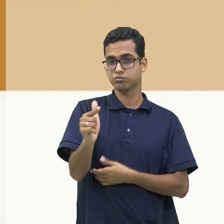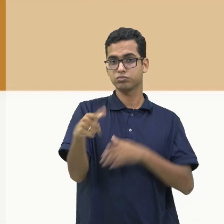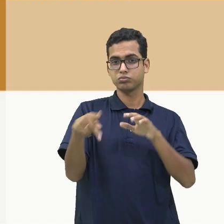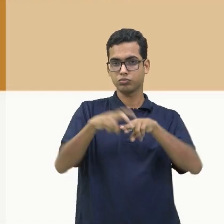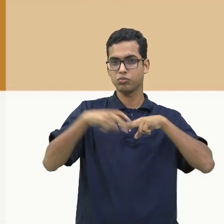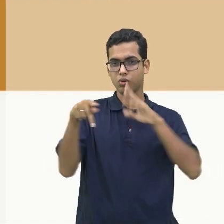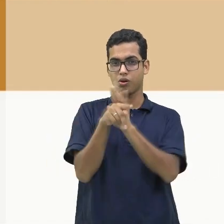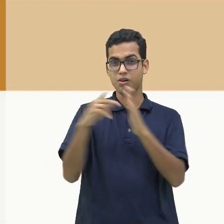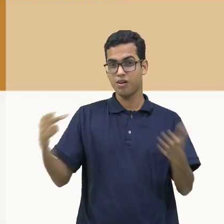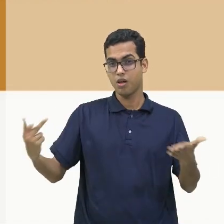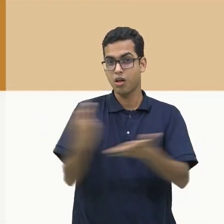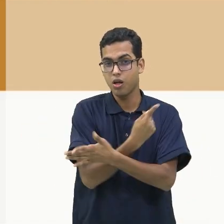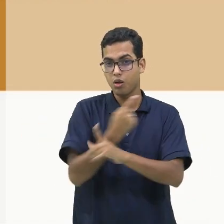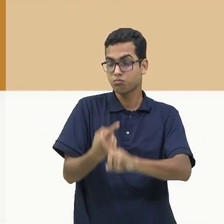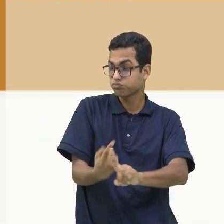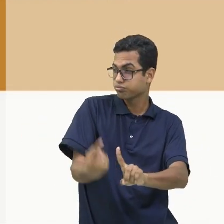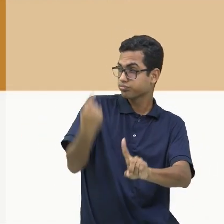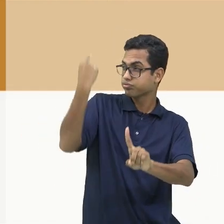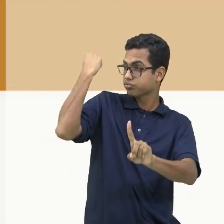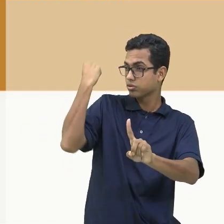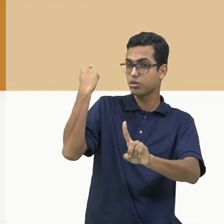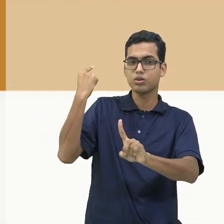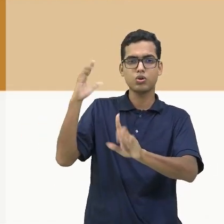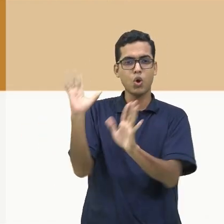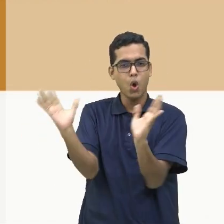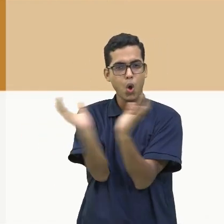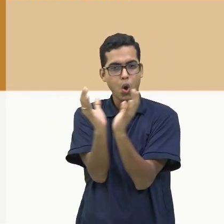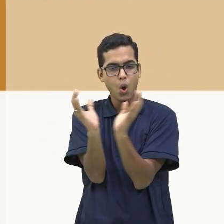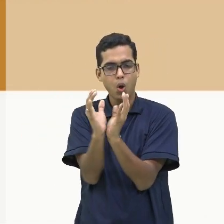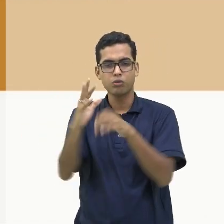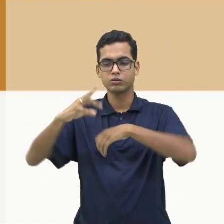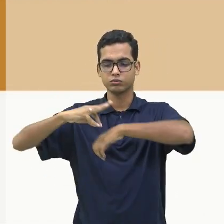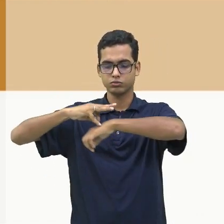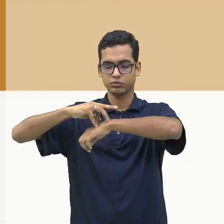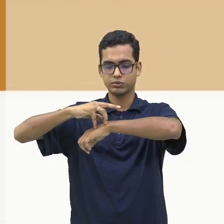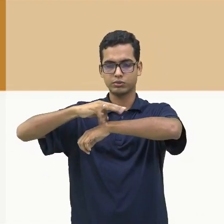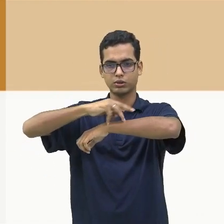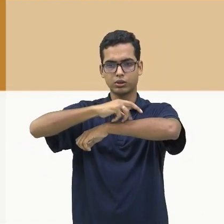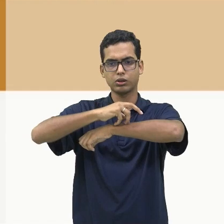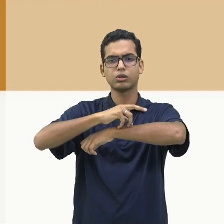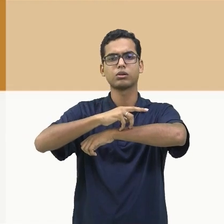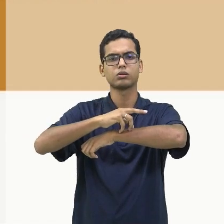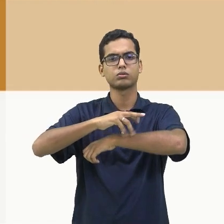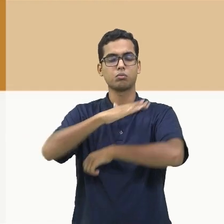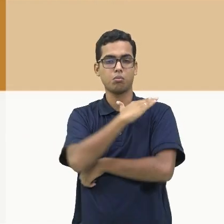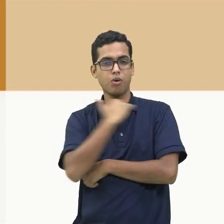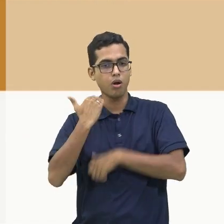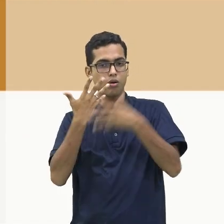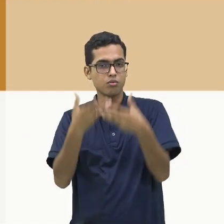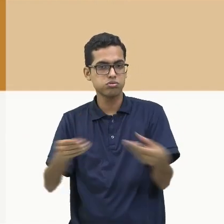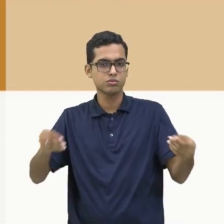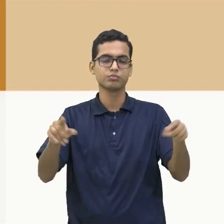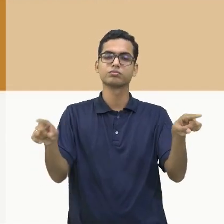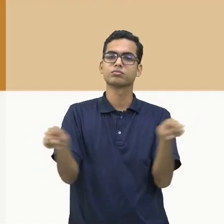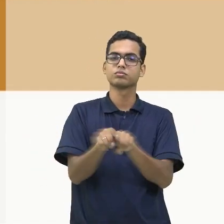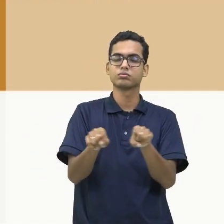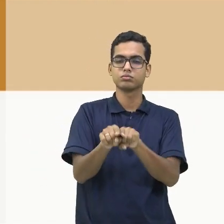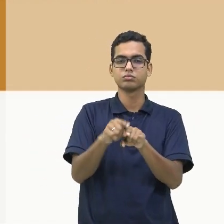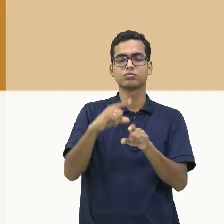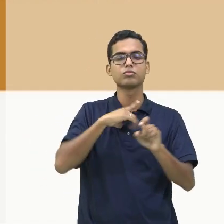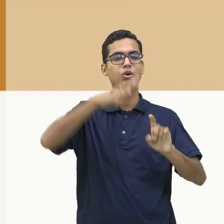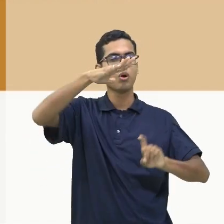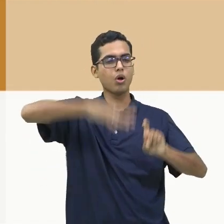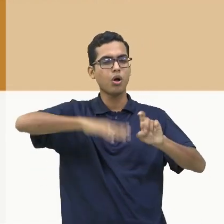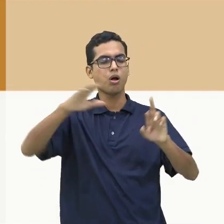que levaram à extinção desse grupo. Então, dessa forma, nós relacionamos o mito